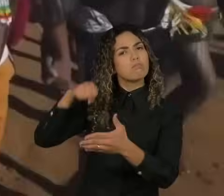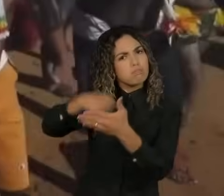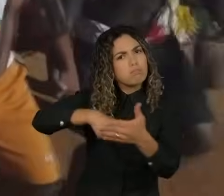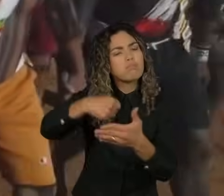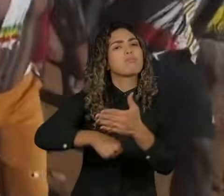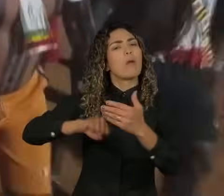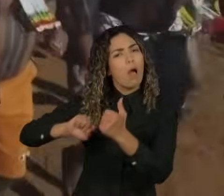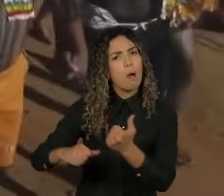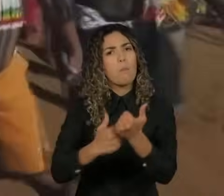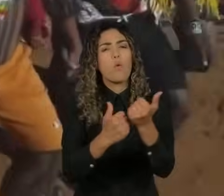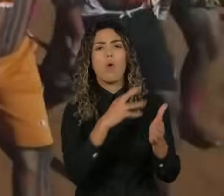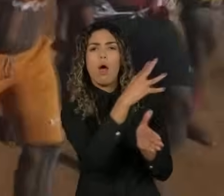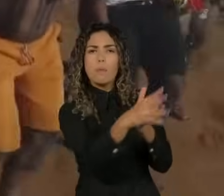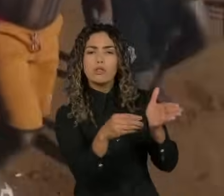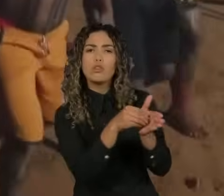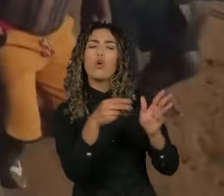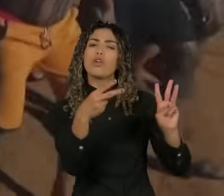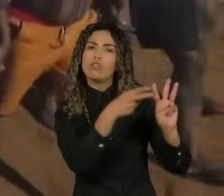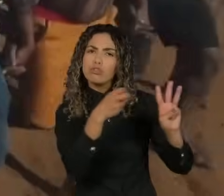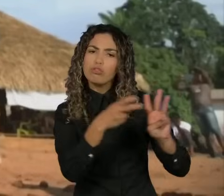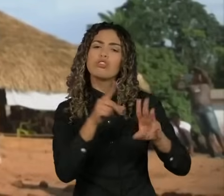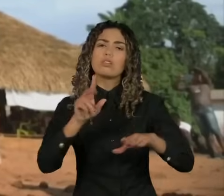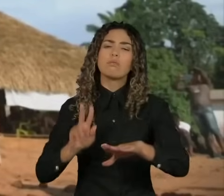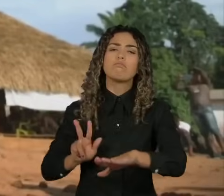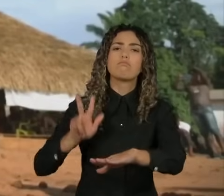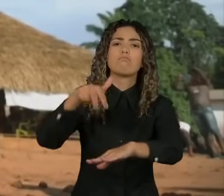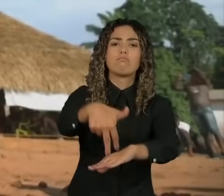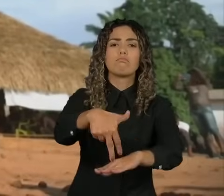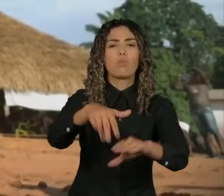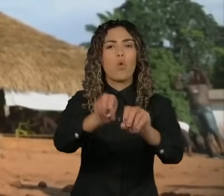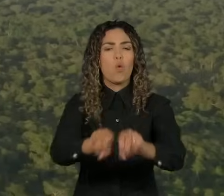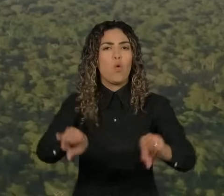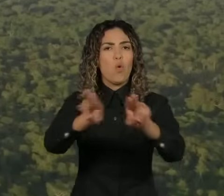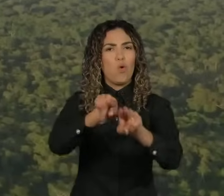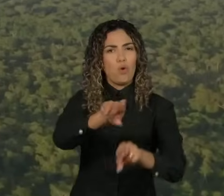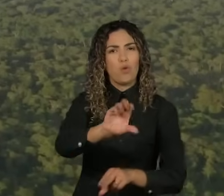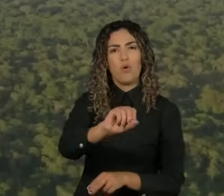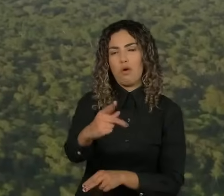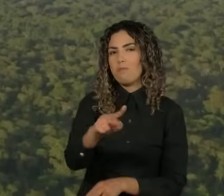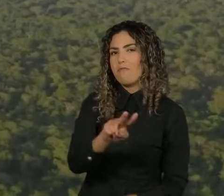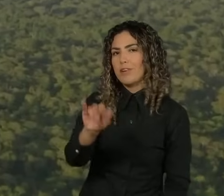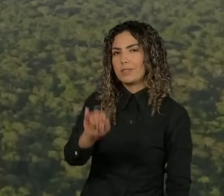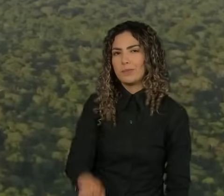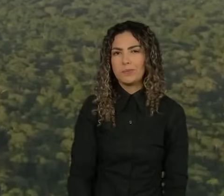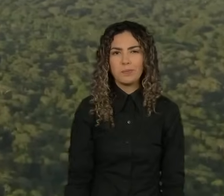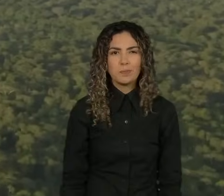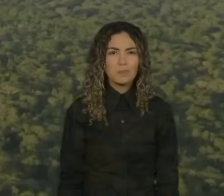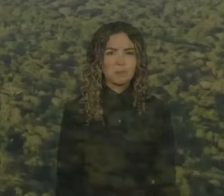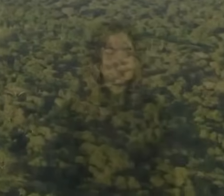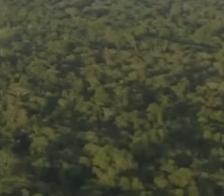povos tradicionais nos debates da próxima Conferência da ONU sobre o Clima.